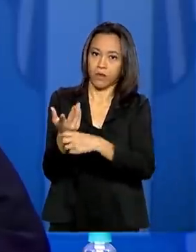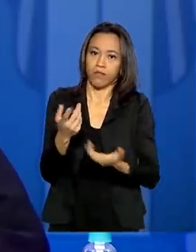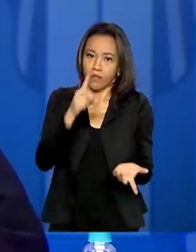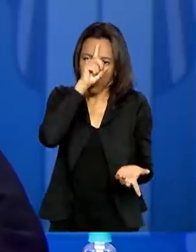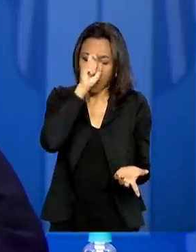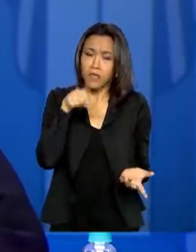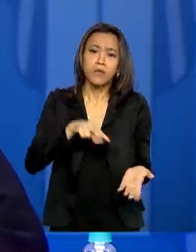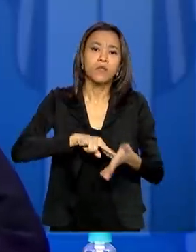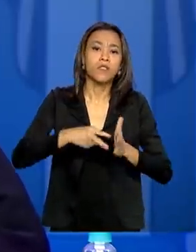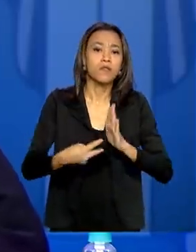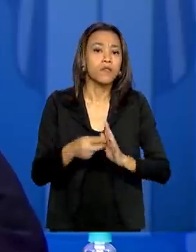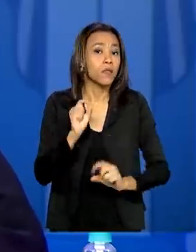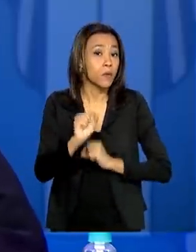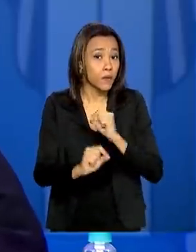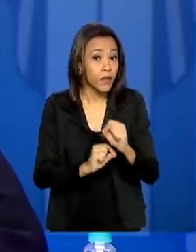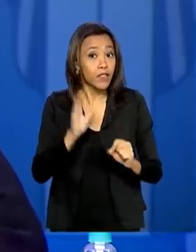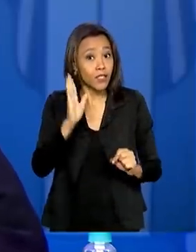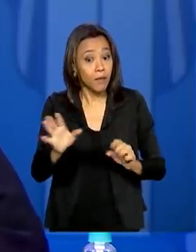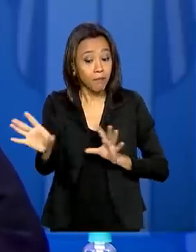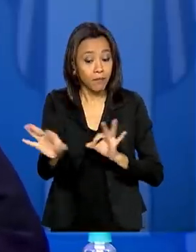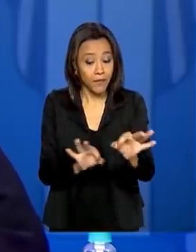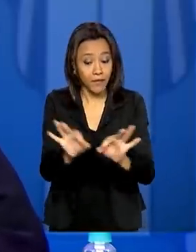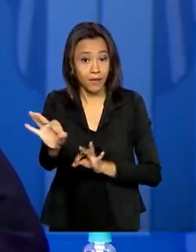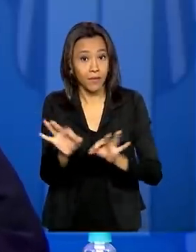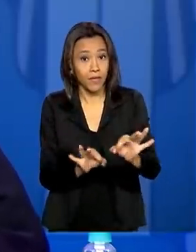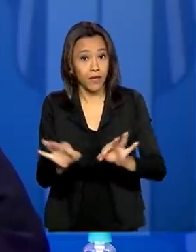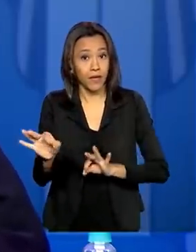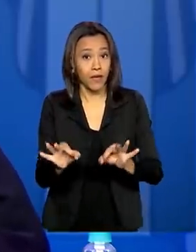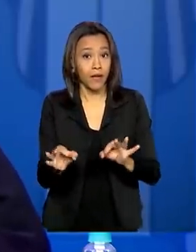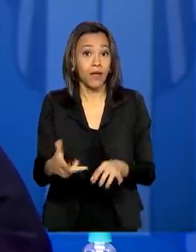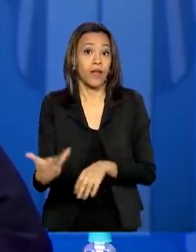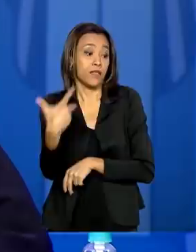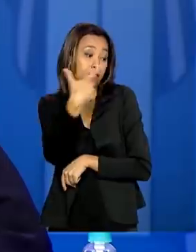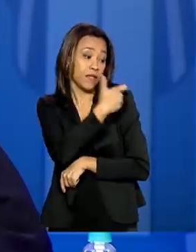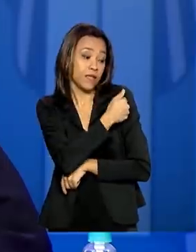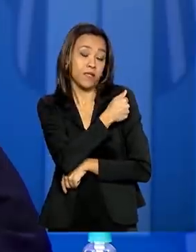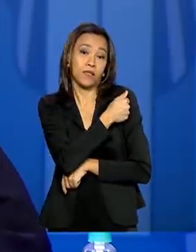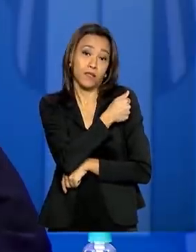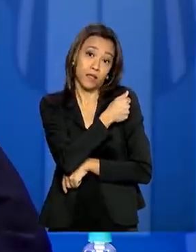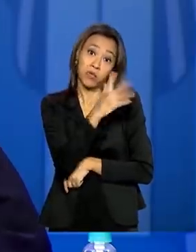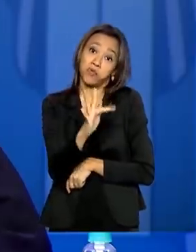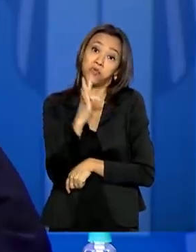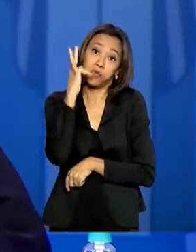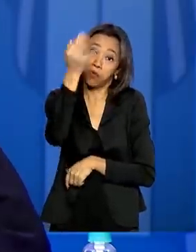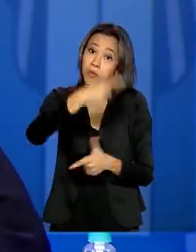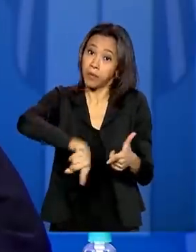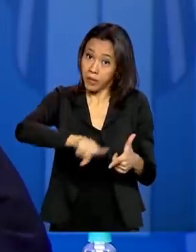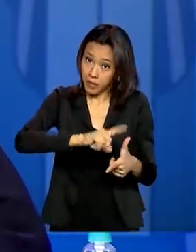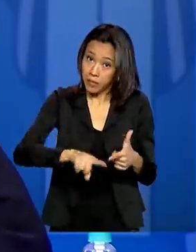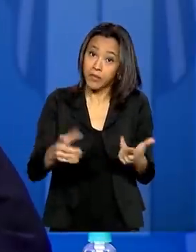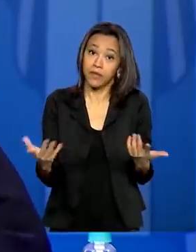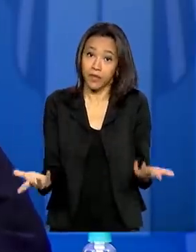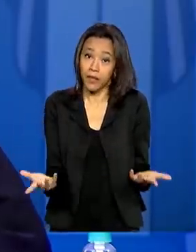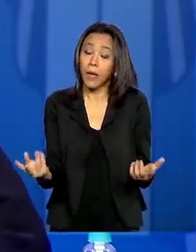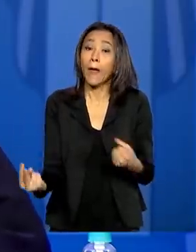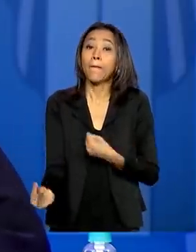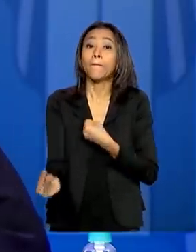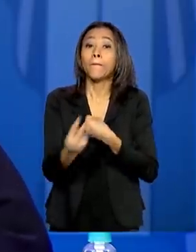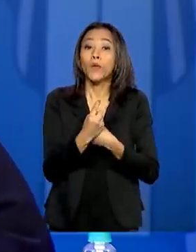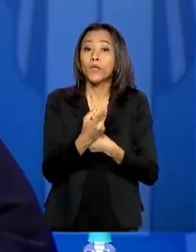significa já preparar com as vacinas para os possíveis problemas no futuro, proteger a nossa população.